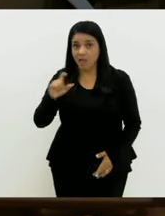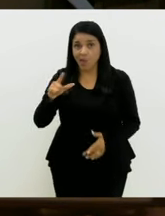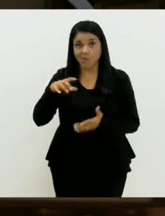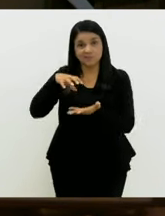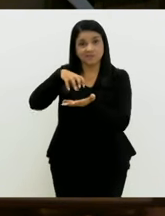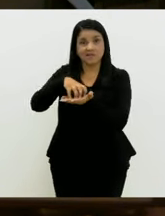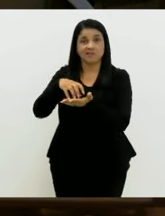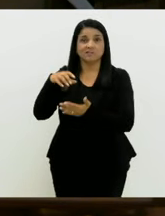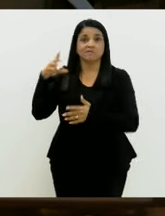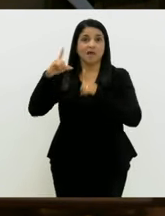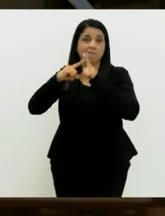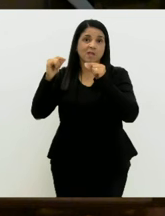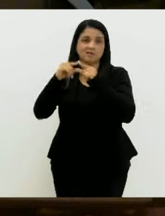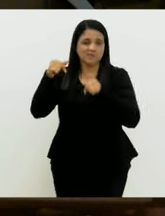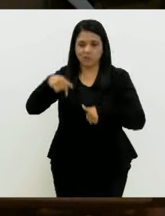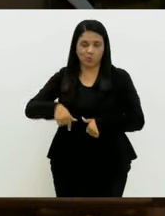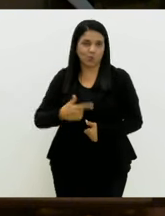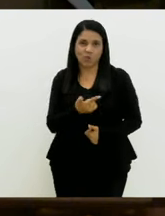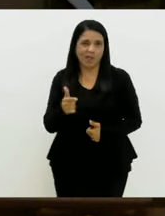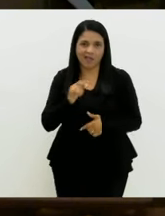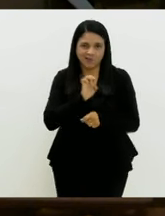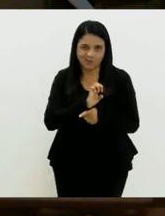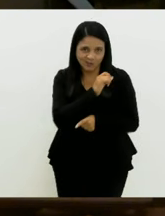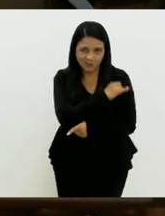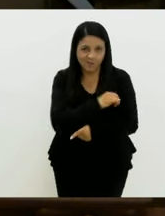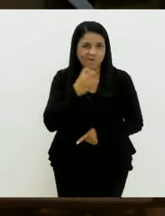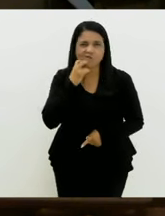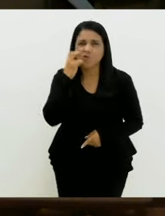aqui, e isso é uma vergonha total.